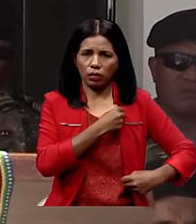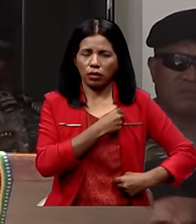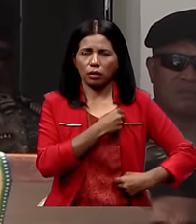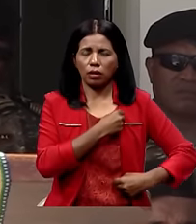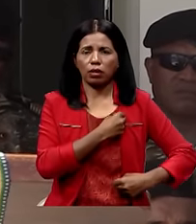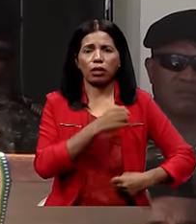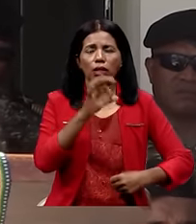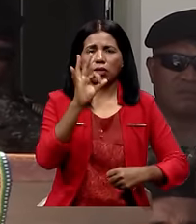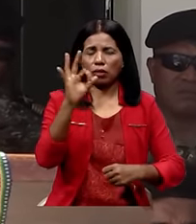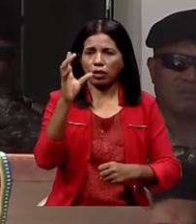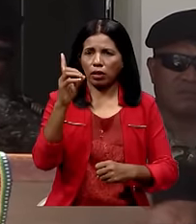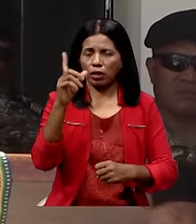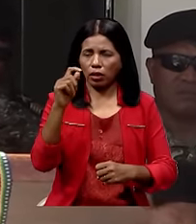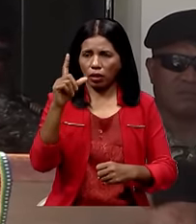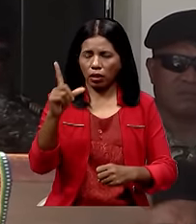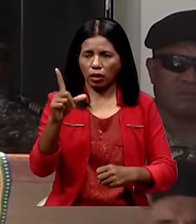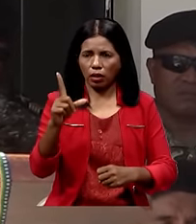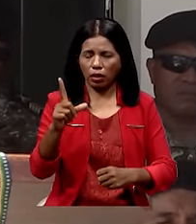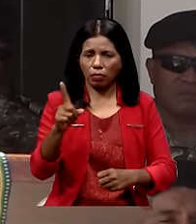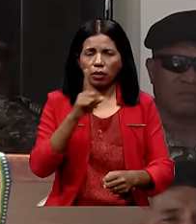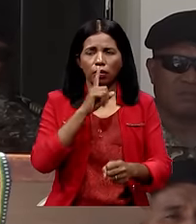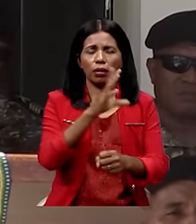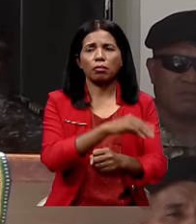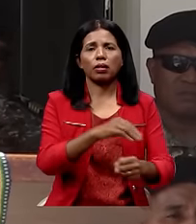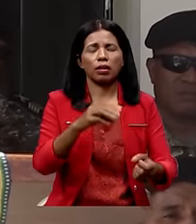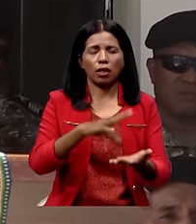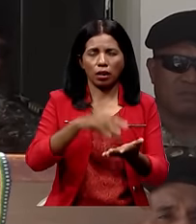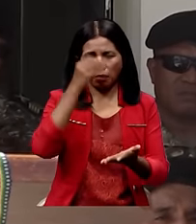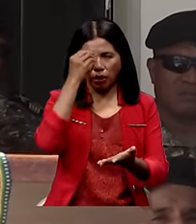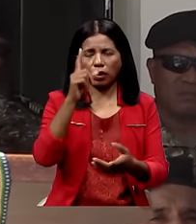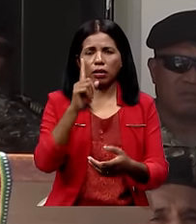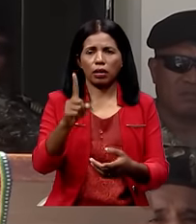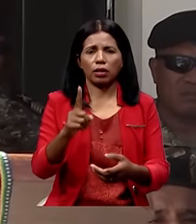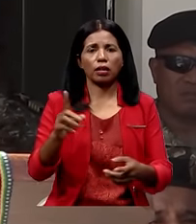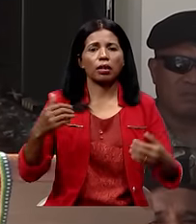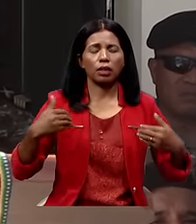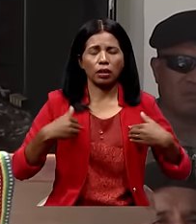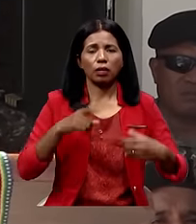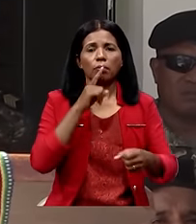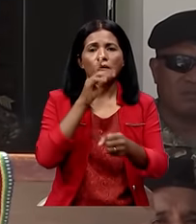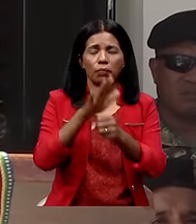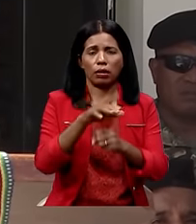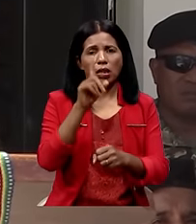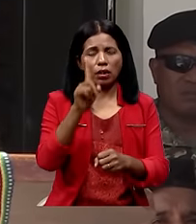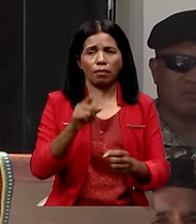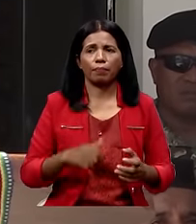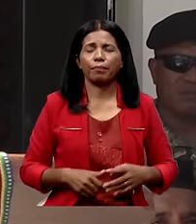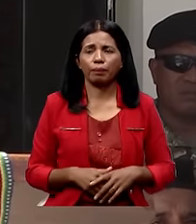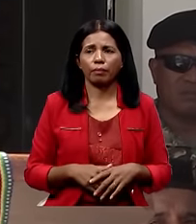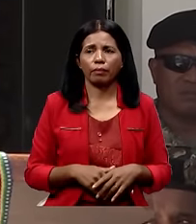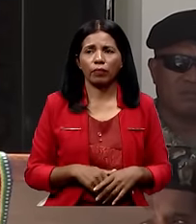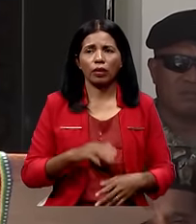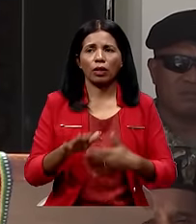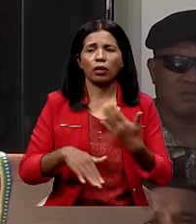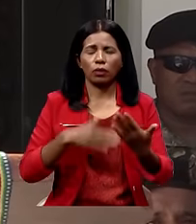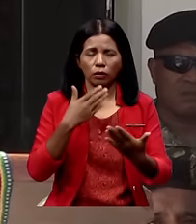iya doktrina itu dia. Forces armadas iya prinsip itu dia. Prinsip ho